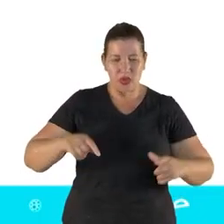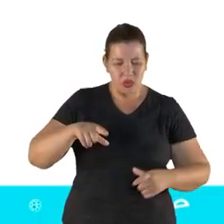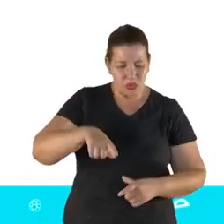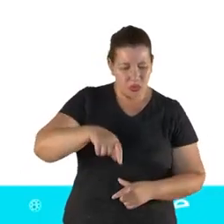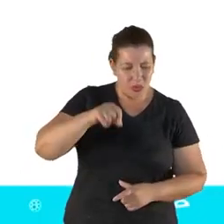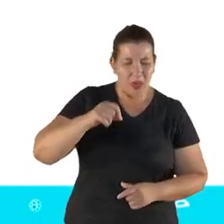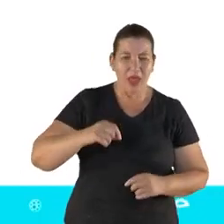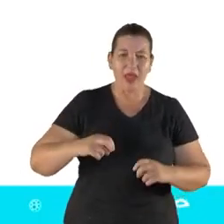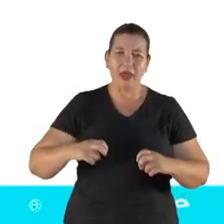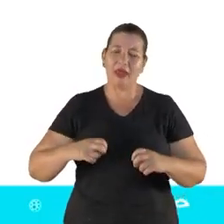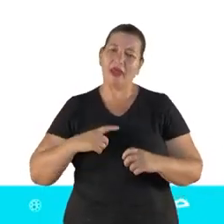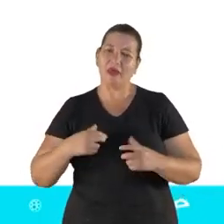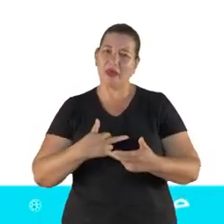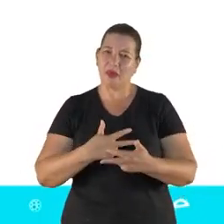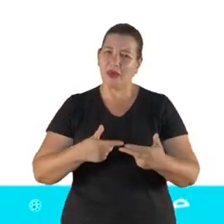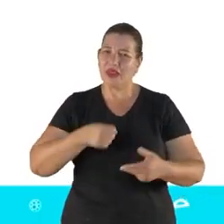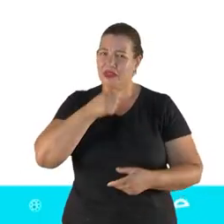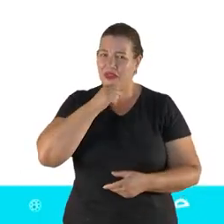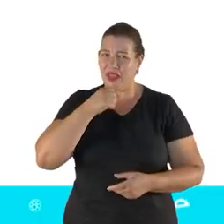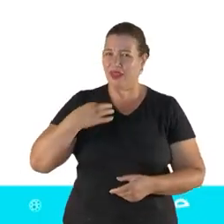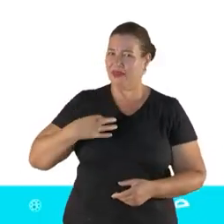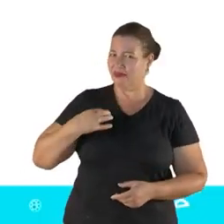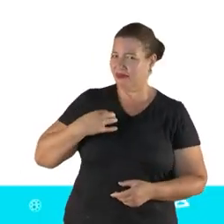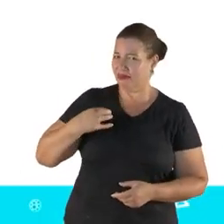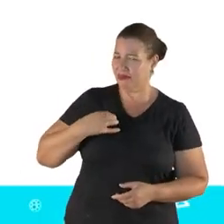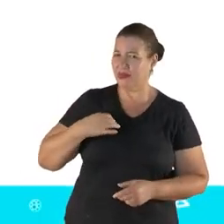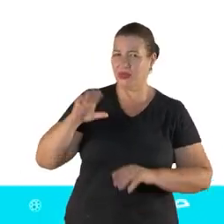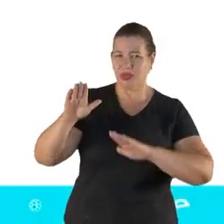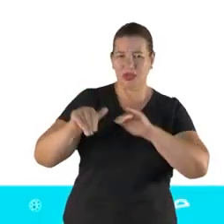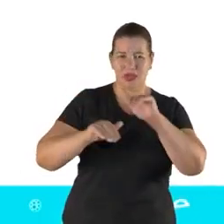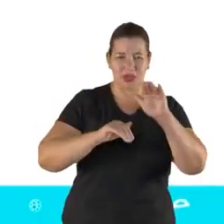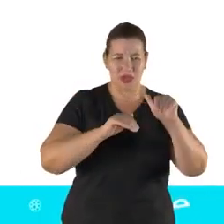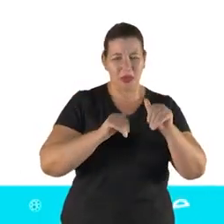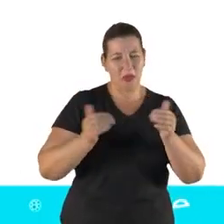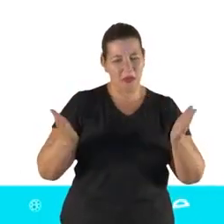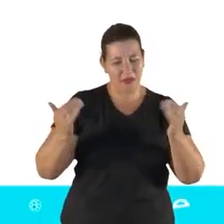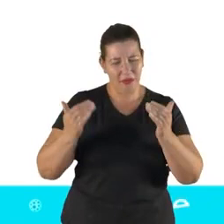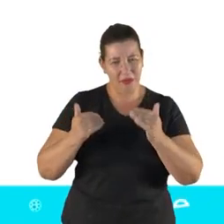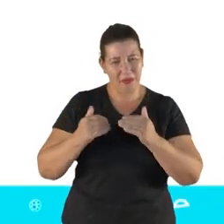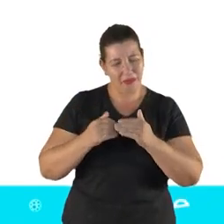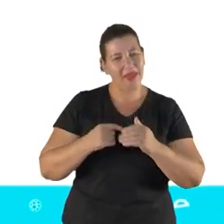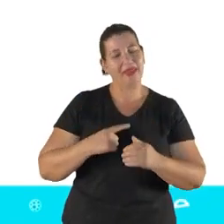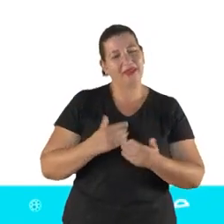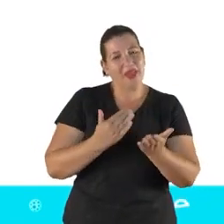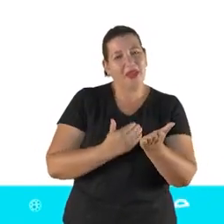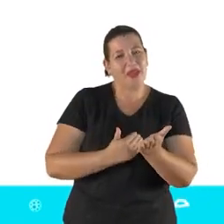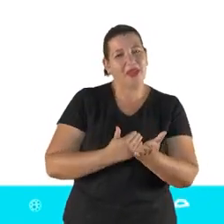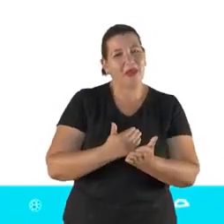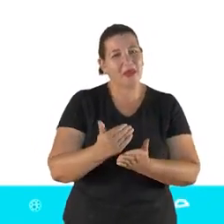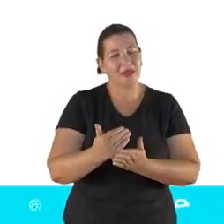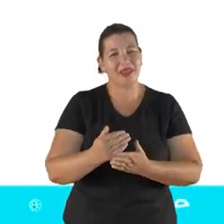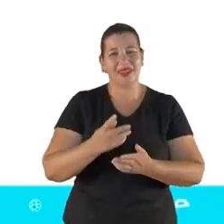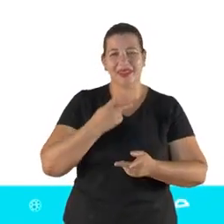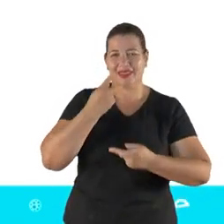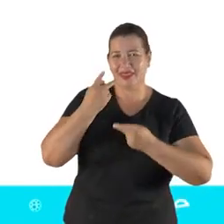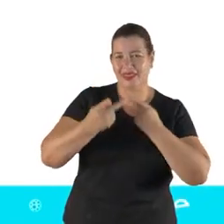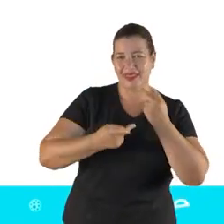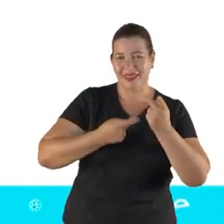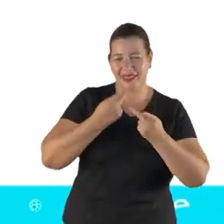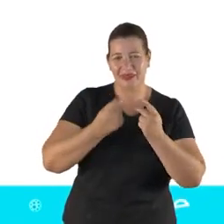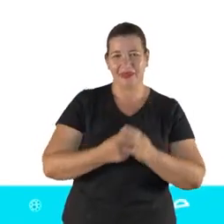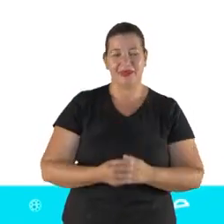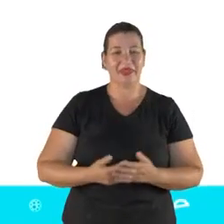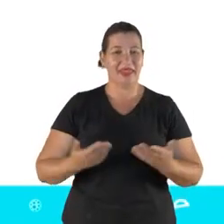meias velhas e tecidos coloridos, chamou todas para a sala e começou a